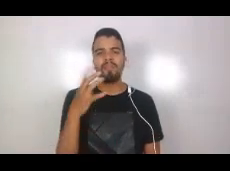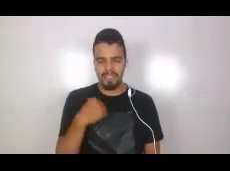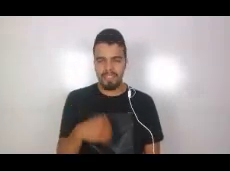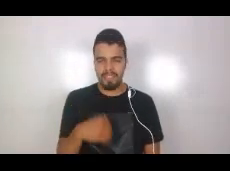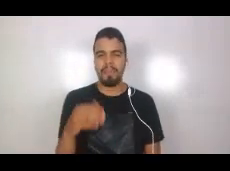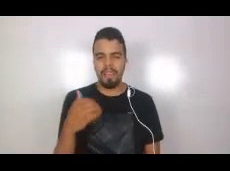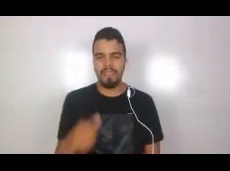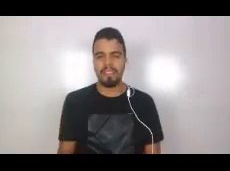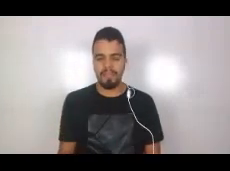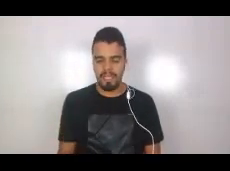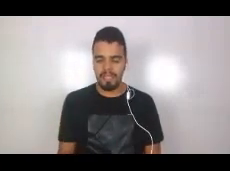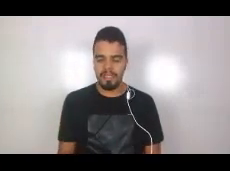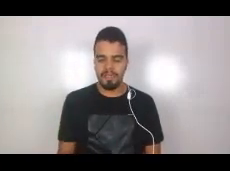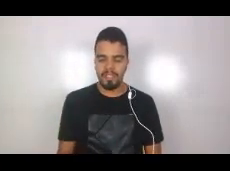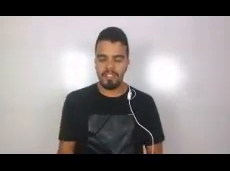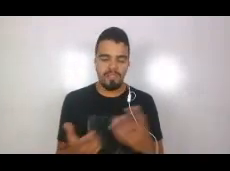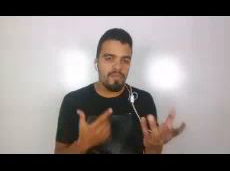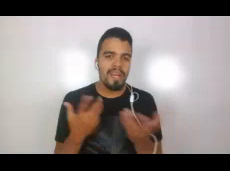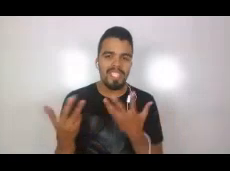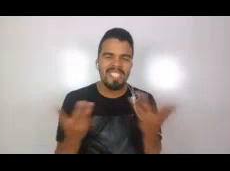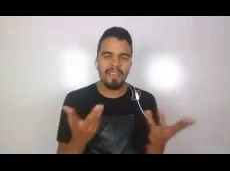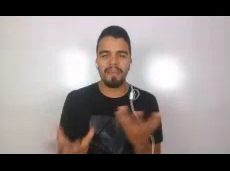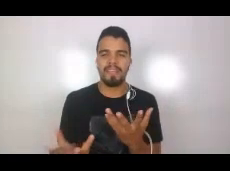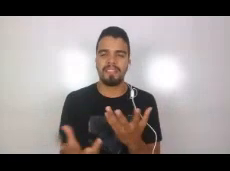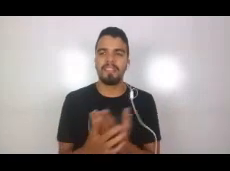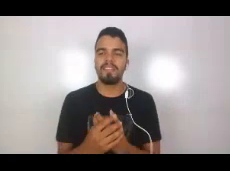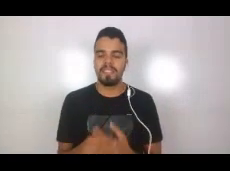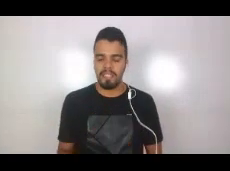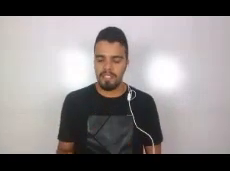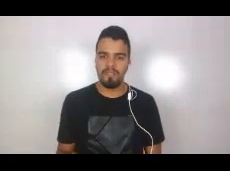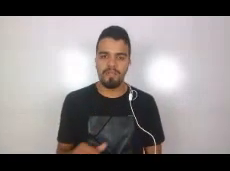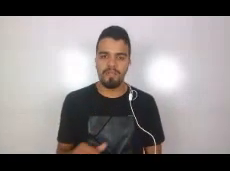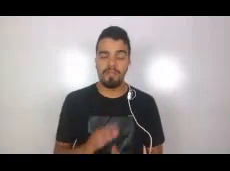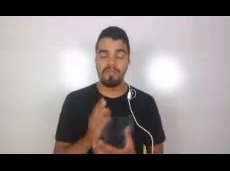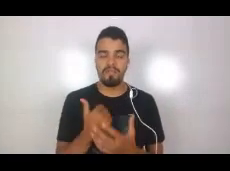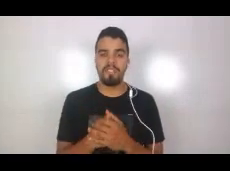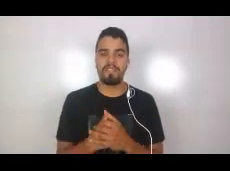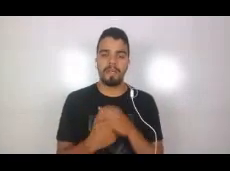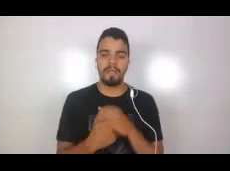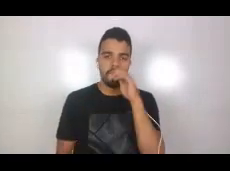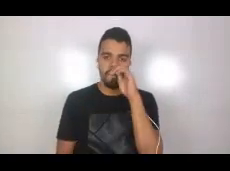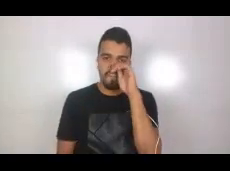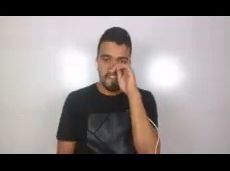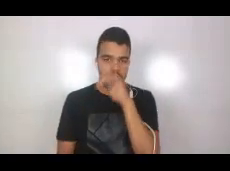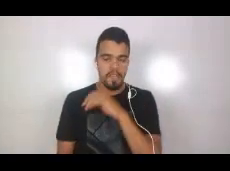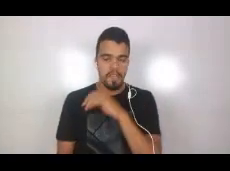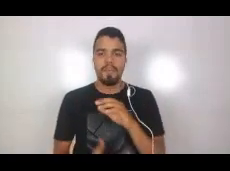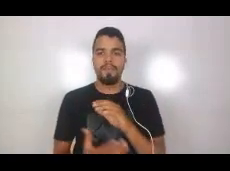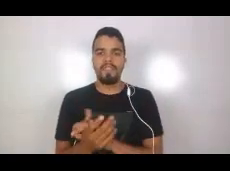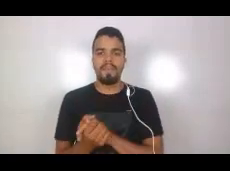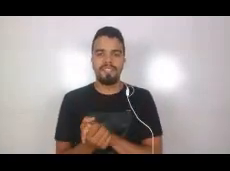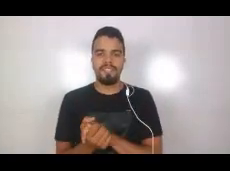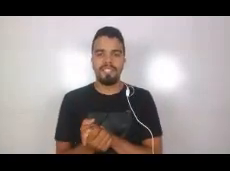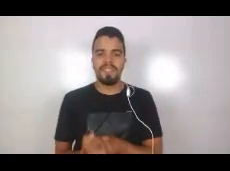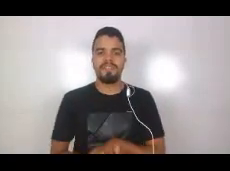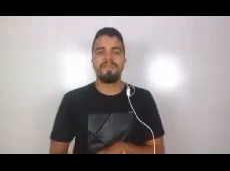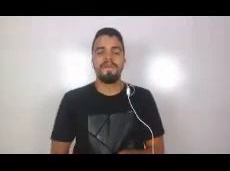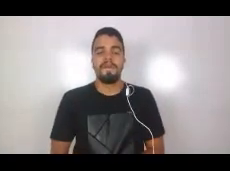uma educação melhor também, né? Então, isso nos humaniza mais, né? Isso nos humaniza mais. Pois